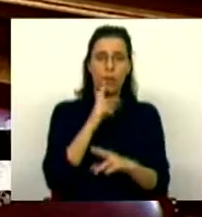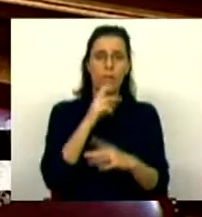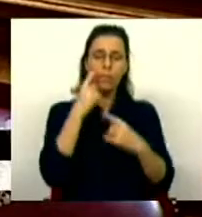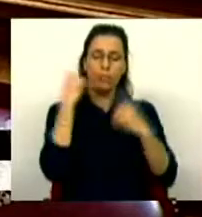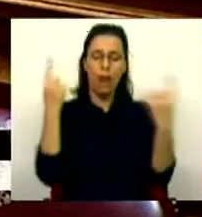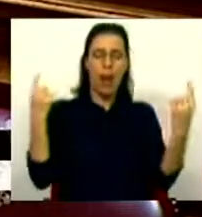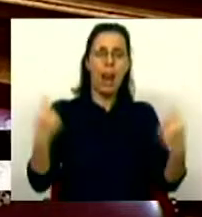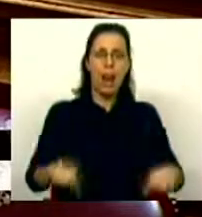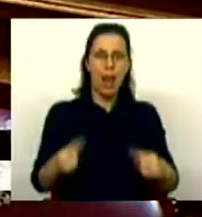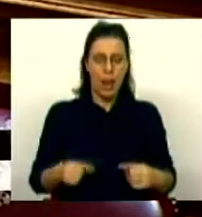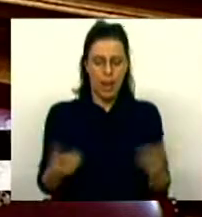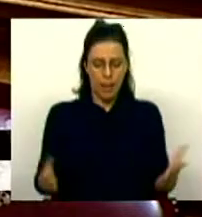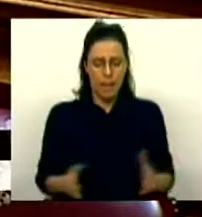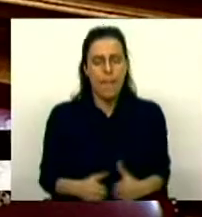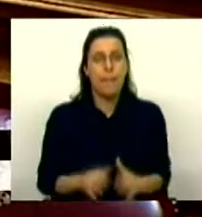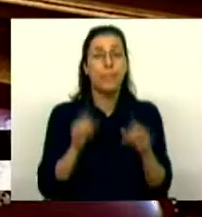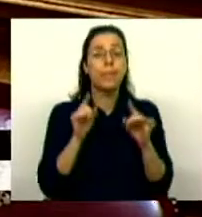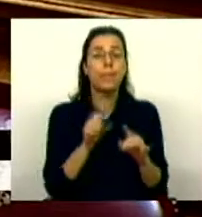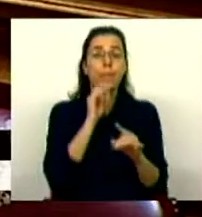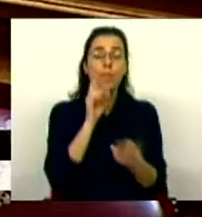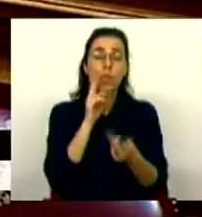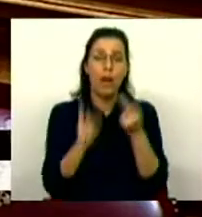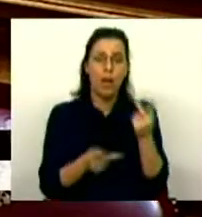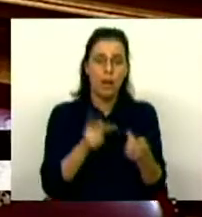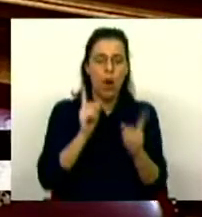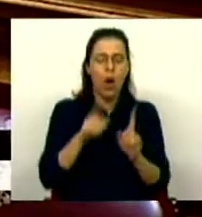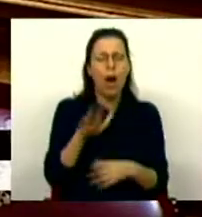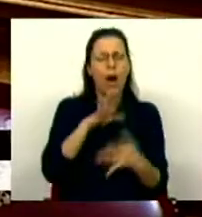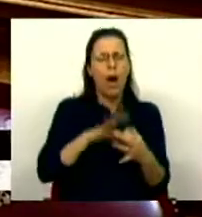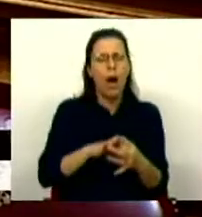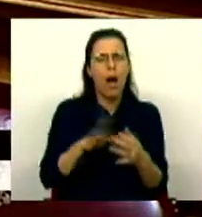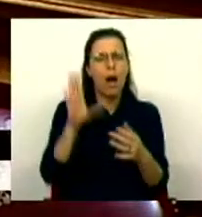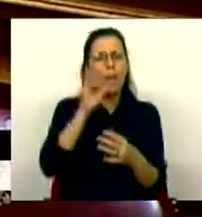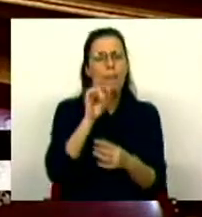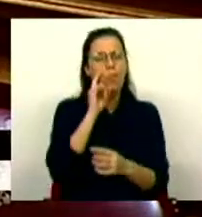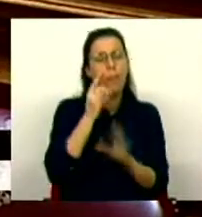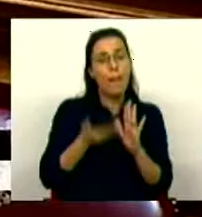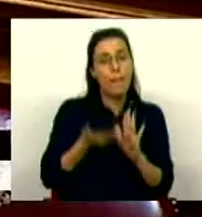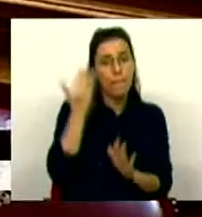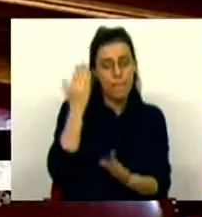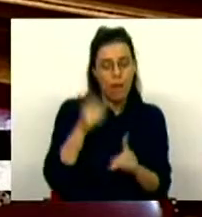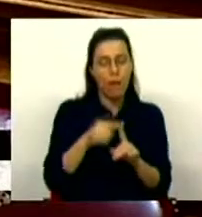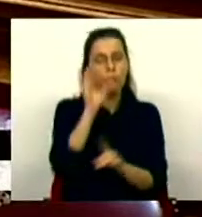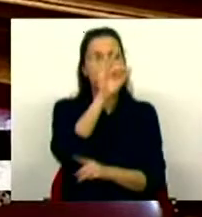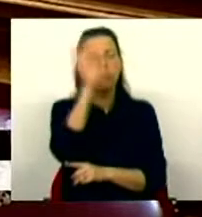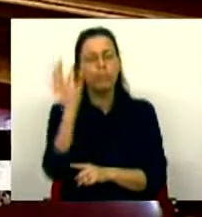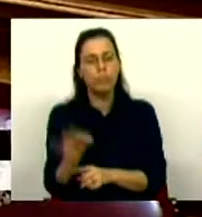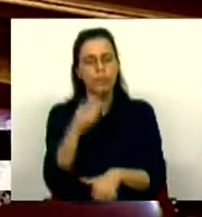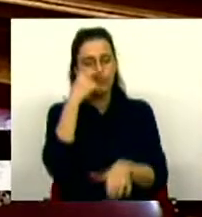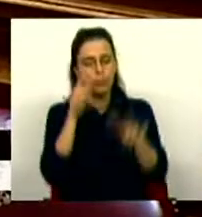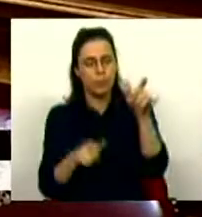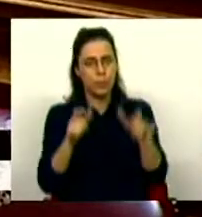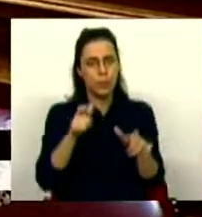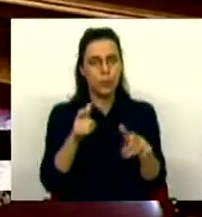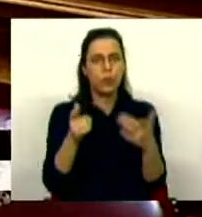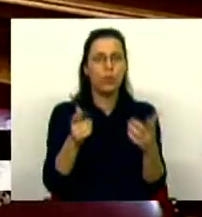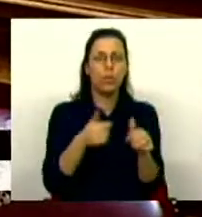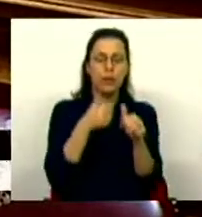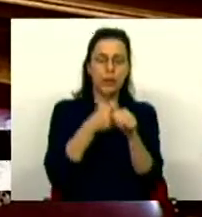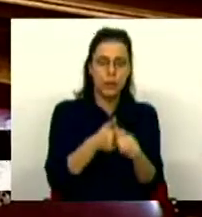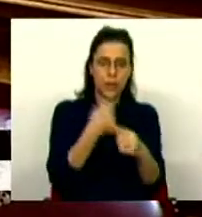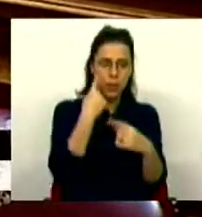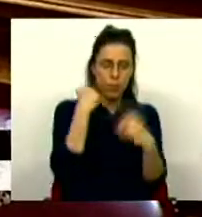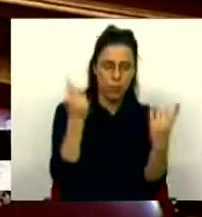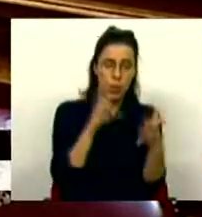públicas existem, para que com isso possa avaliar quais as áreas do país com maior cobertura, qual a percentagem da população que está a ser seguida no público